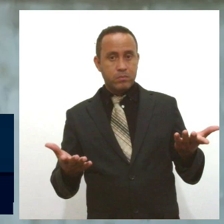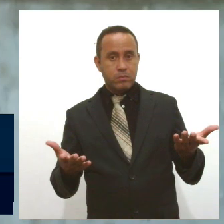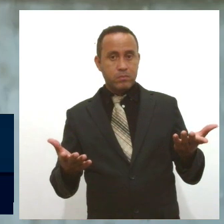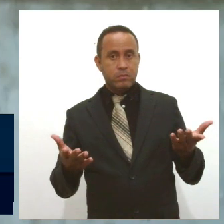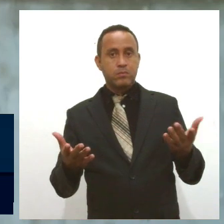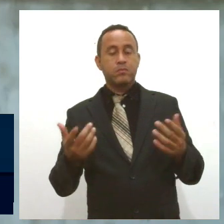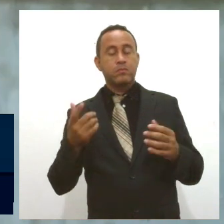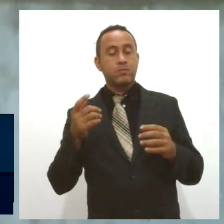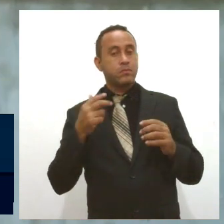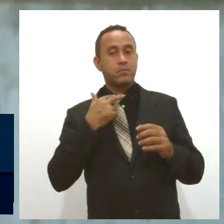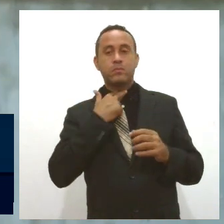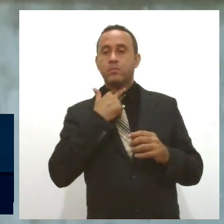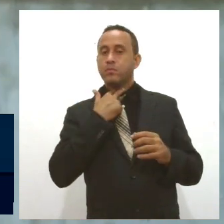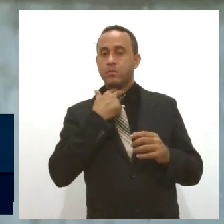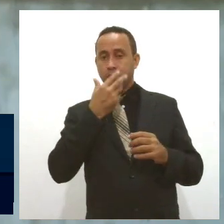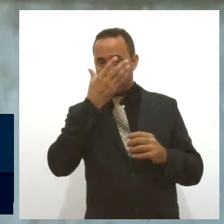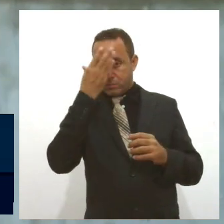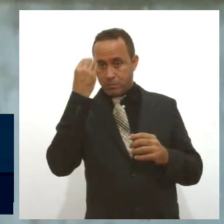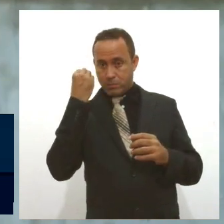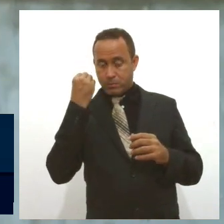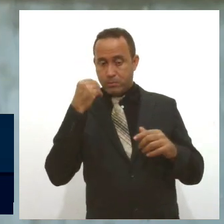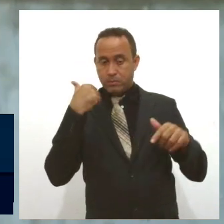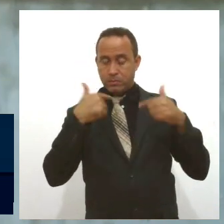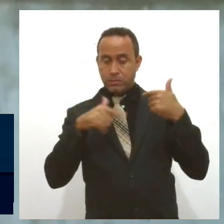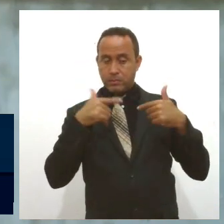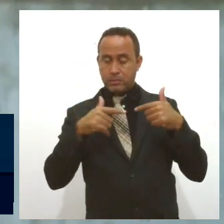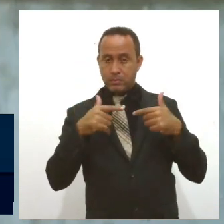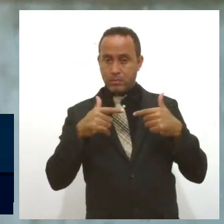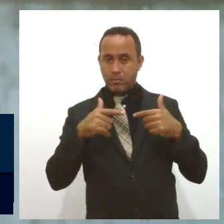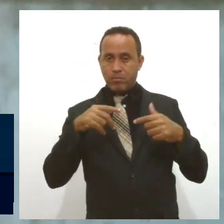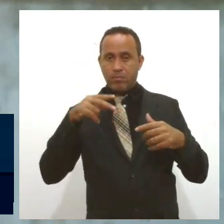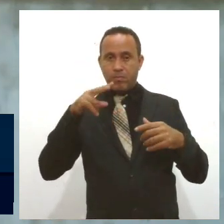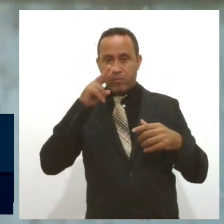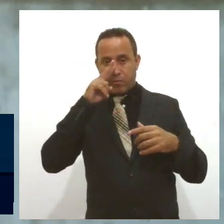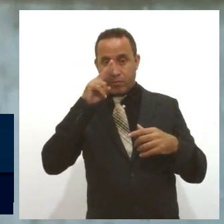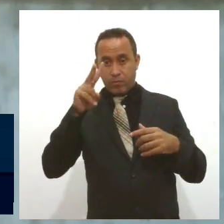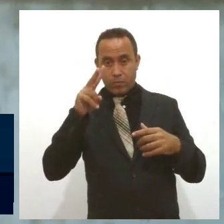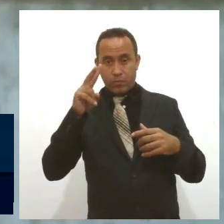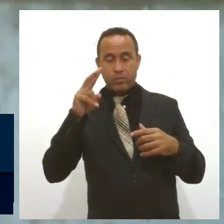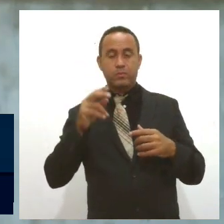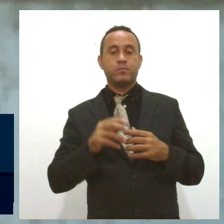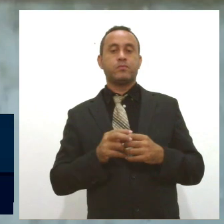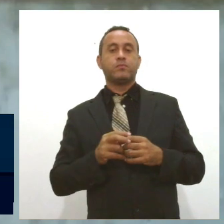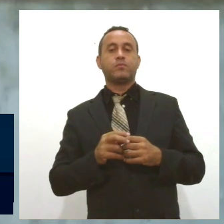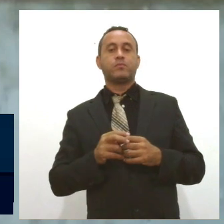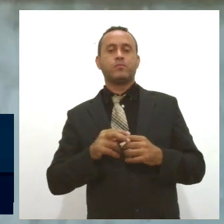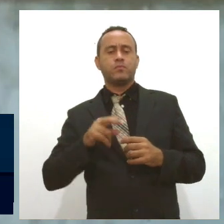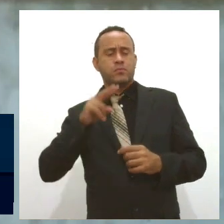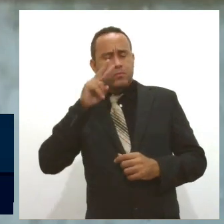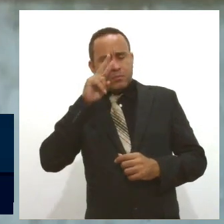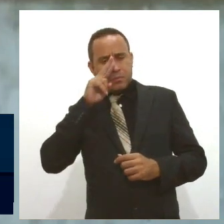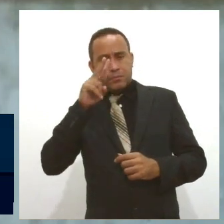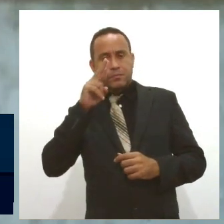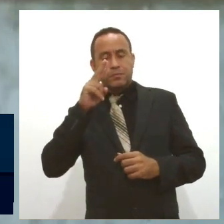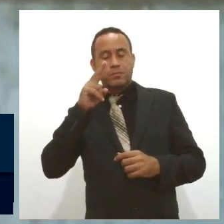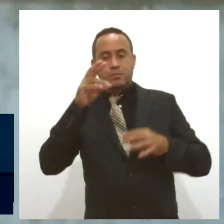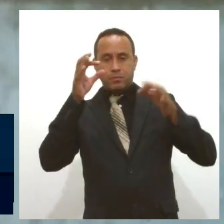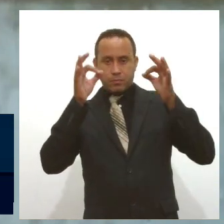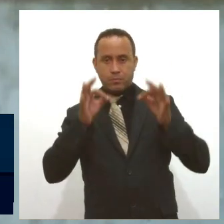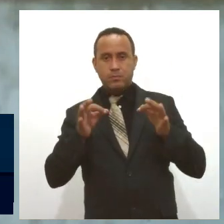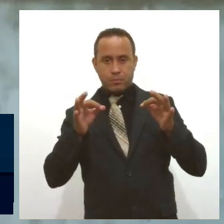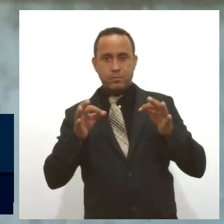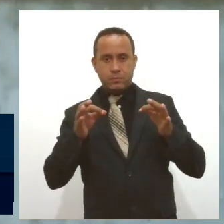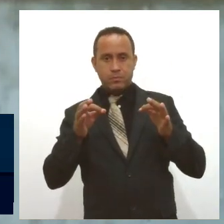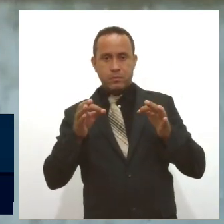pode deixar de trabalhar de forma muito forte e muito eficiente na redução